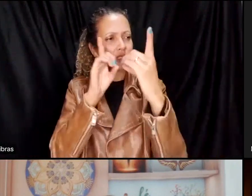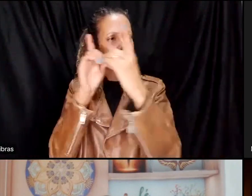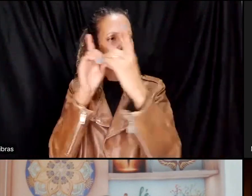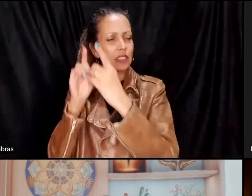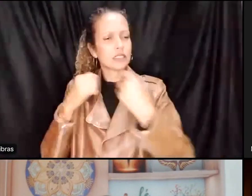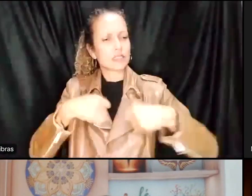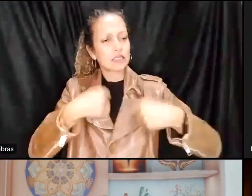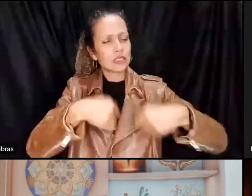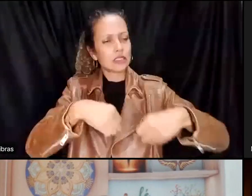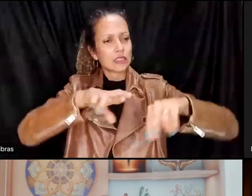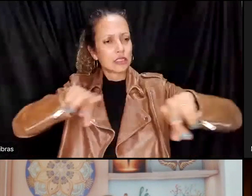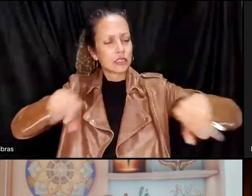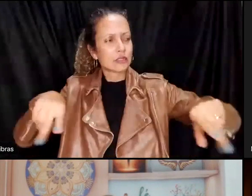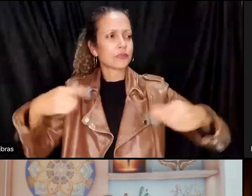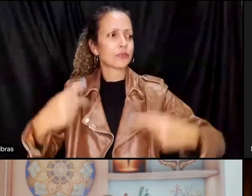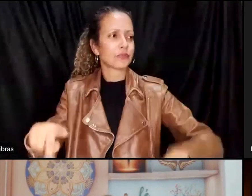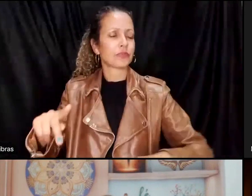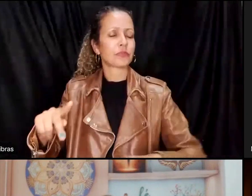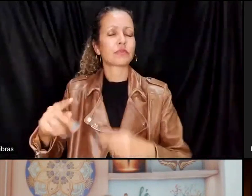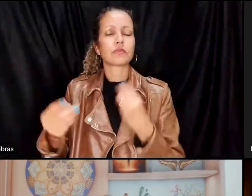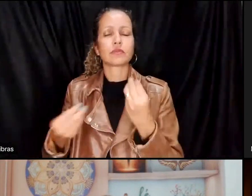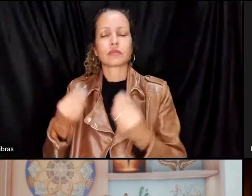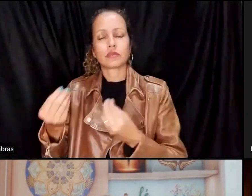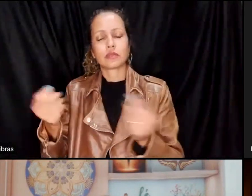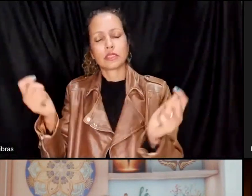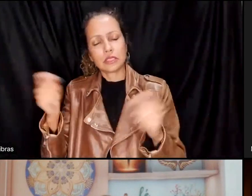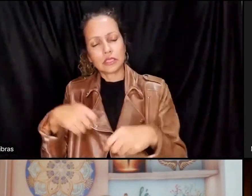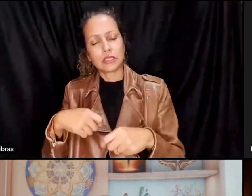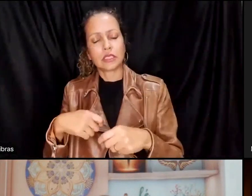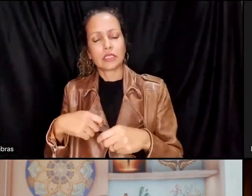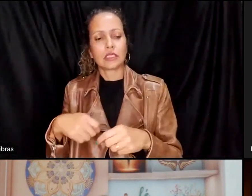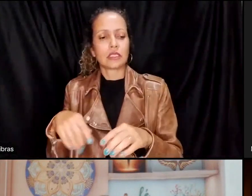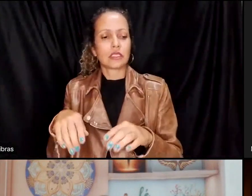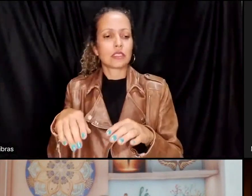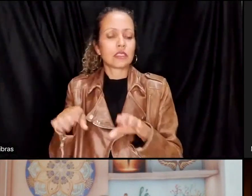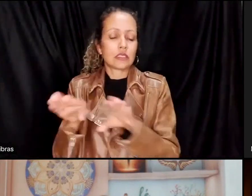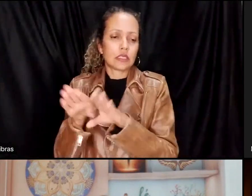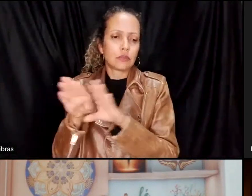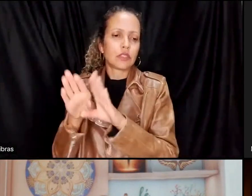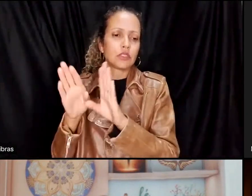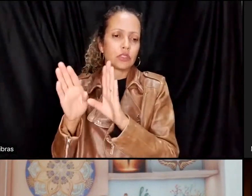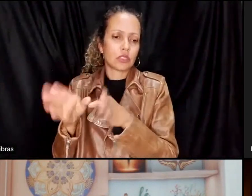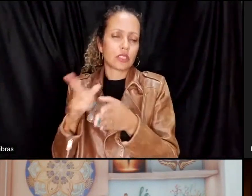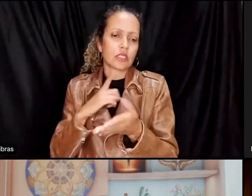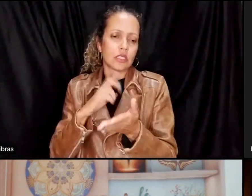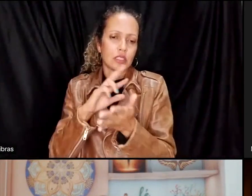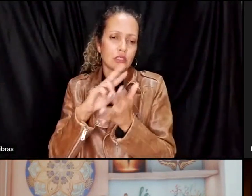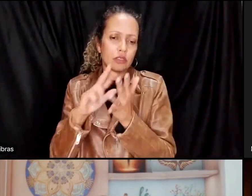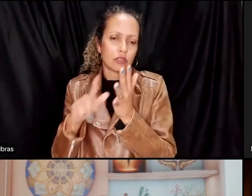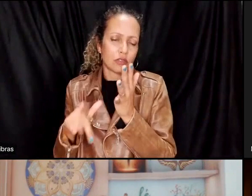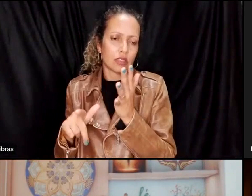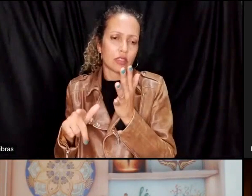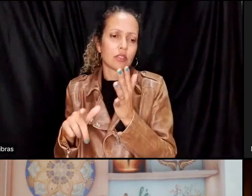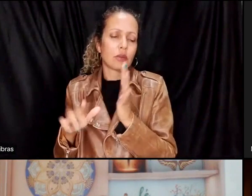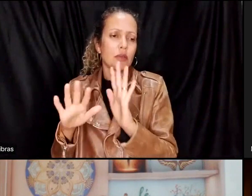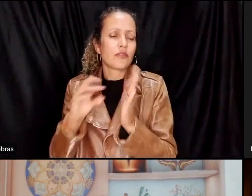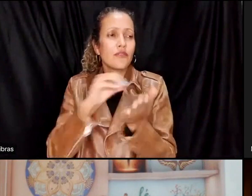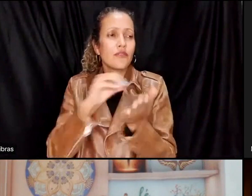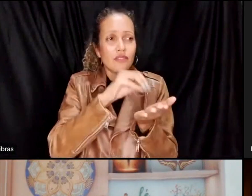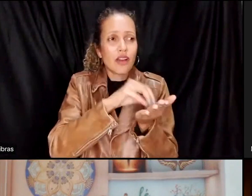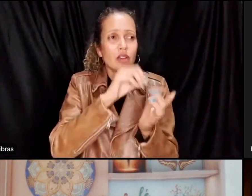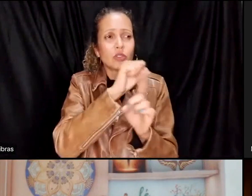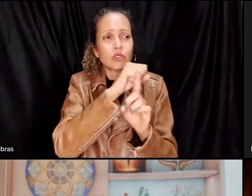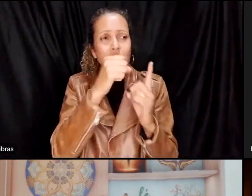já foi criado, mas que muitas vezes não é cumprido pela sociedade, existe alguma outra